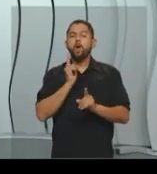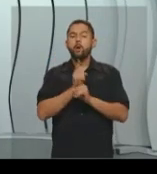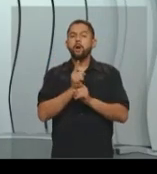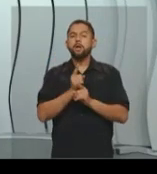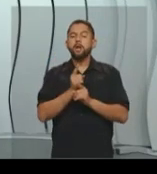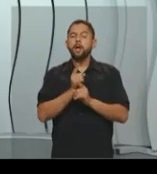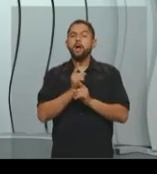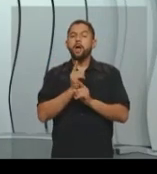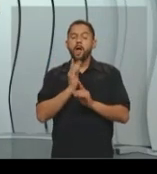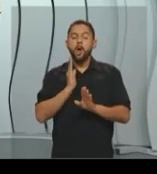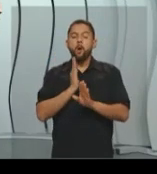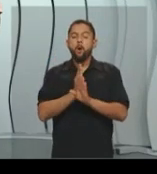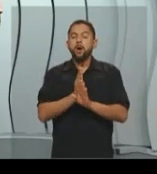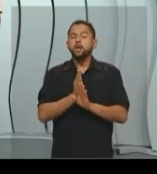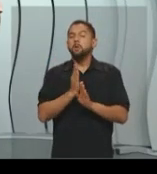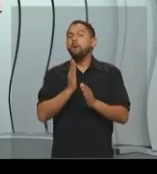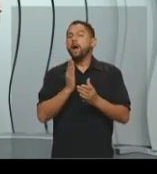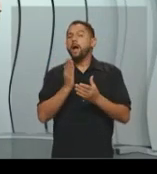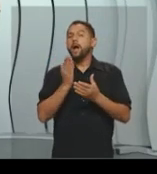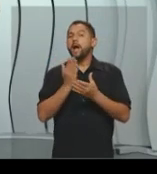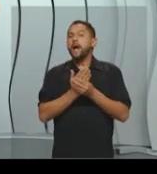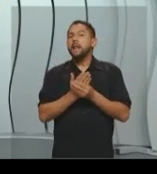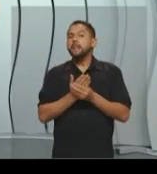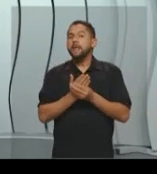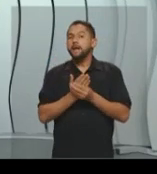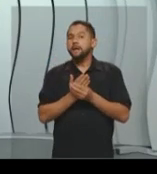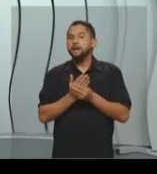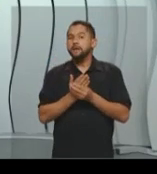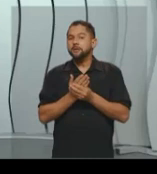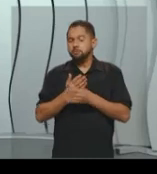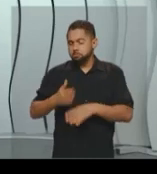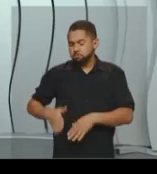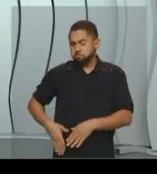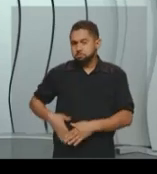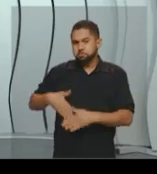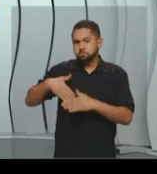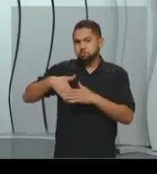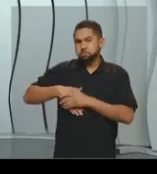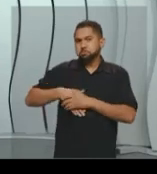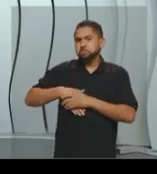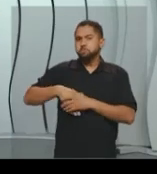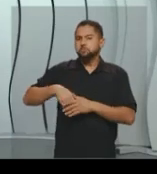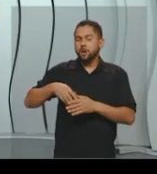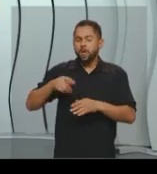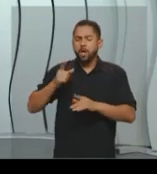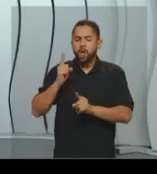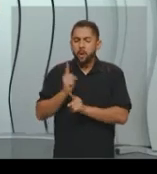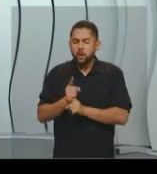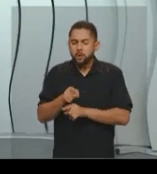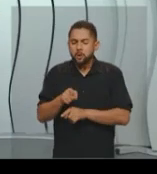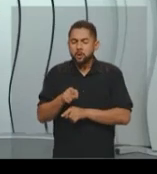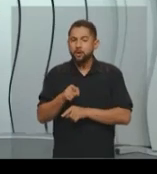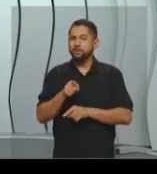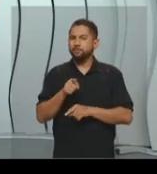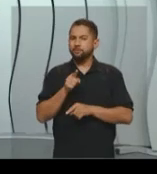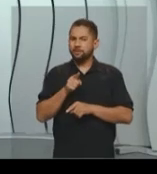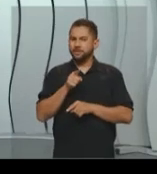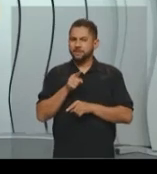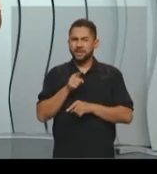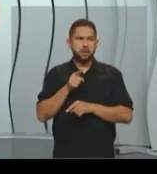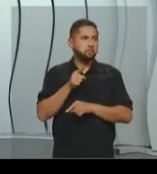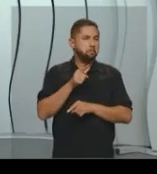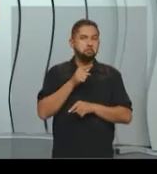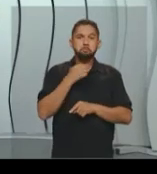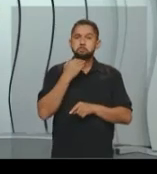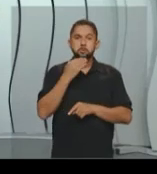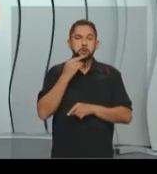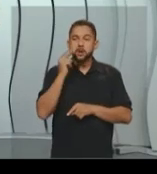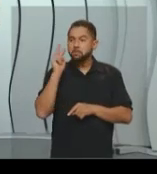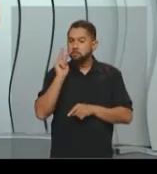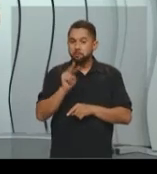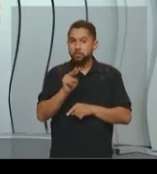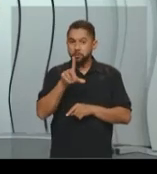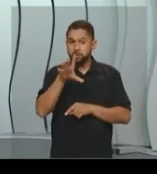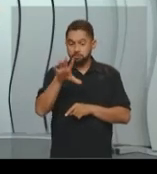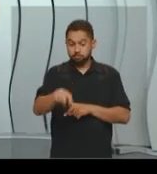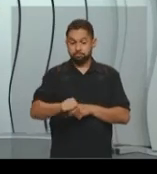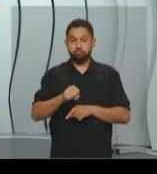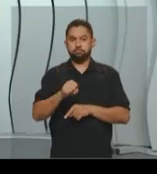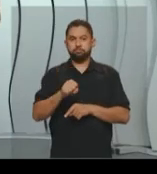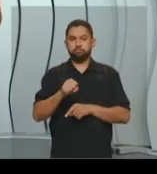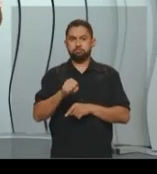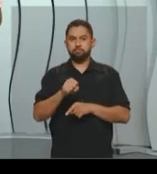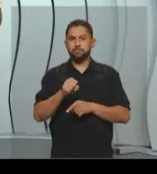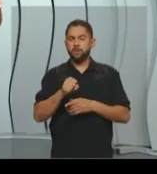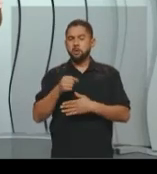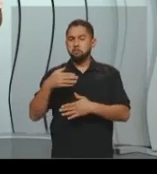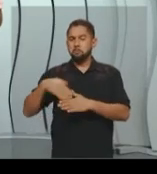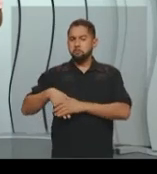e devolve essa carteira, mesmo que ninguém fique sabendo que você ficou com aquela carteira para você, caso você fizesse isso, significa